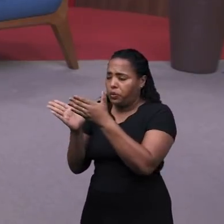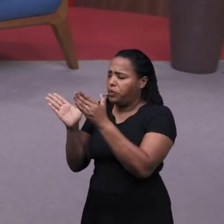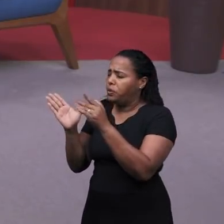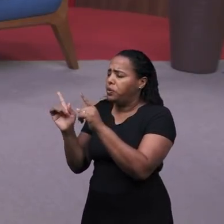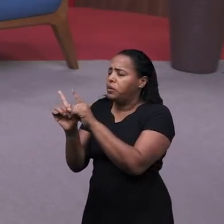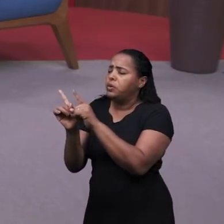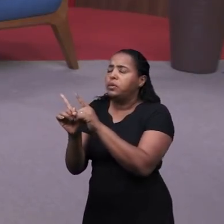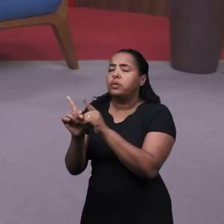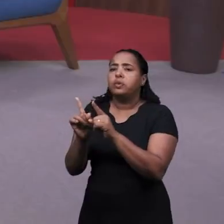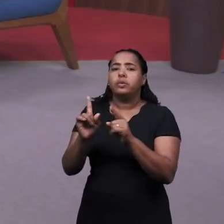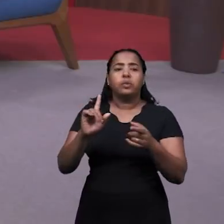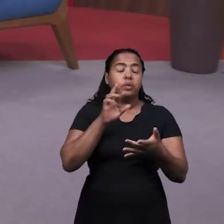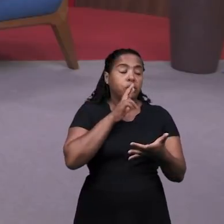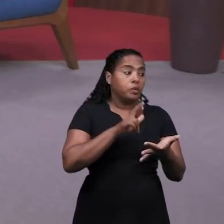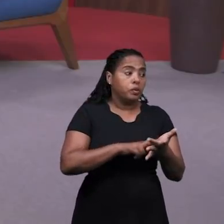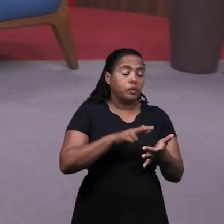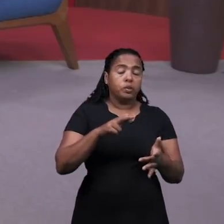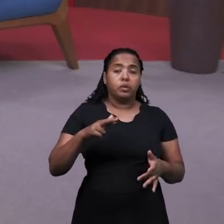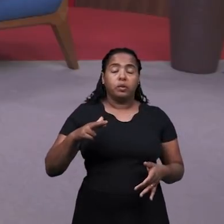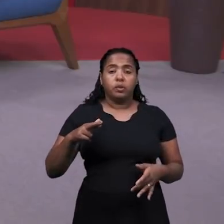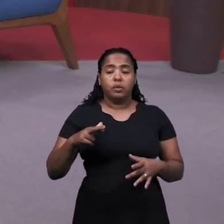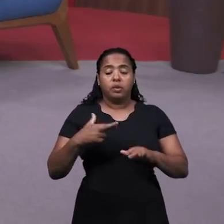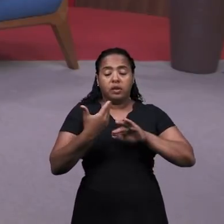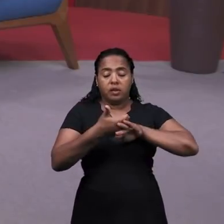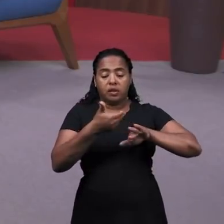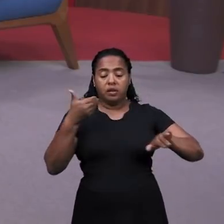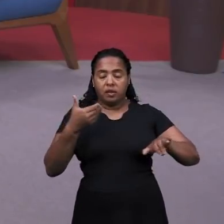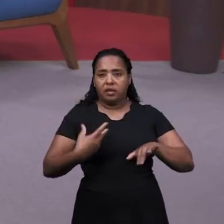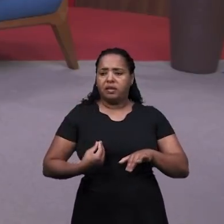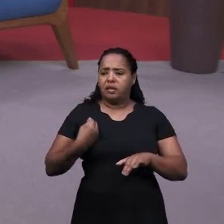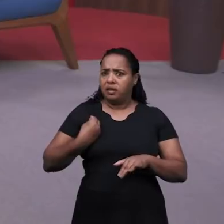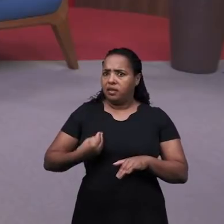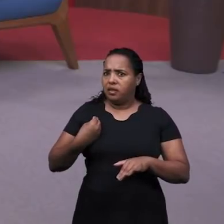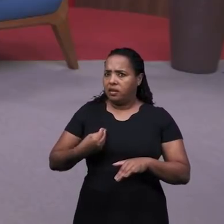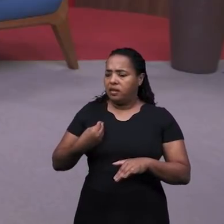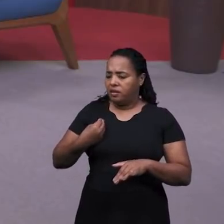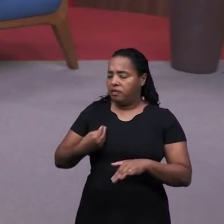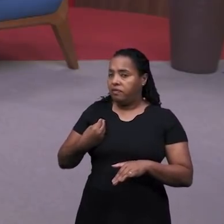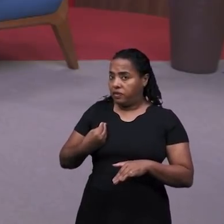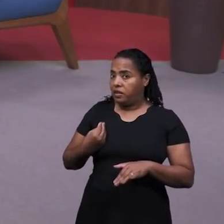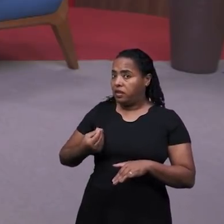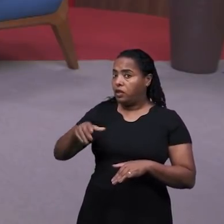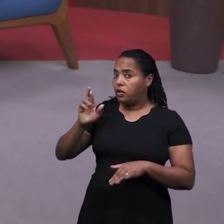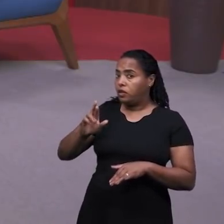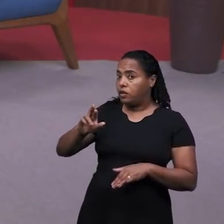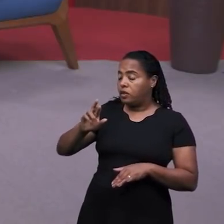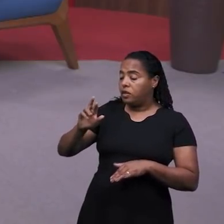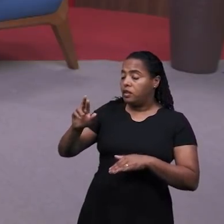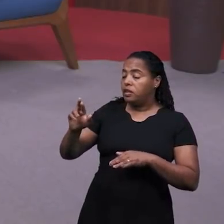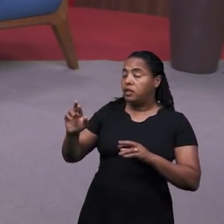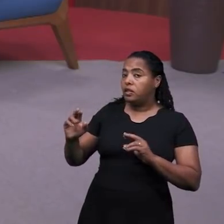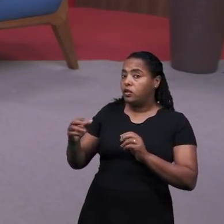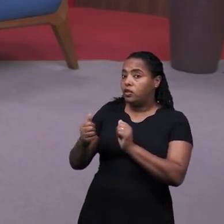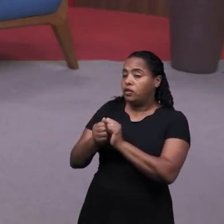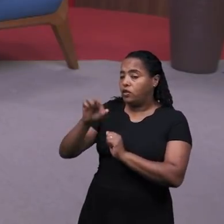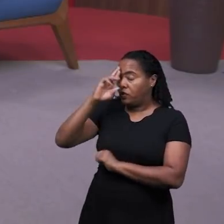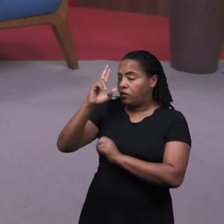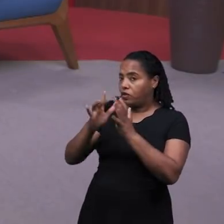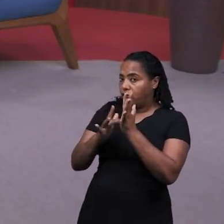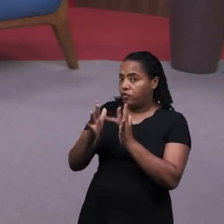à santificação, a uma vida em Jesus, debaixo do governo do Espírito Santo, com a ressalva desse texto,